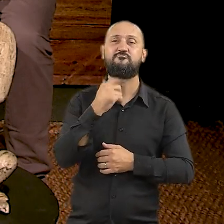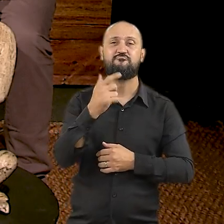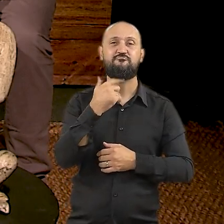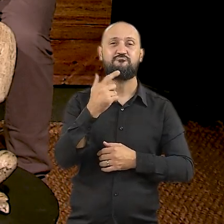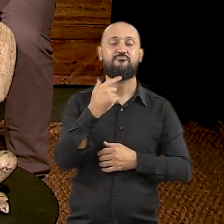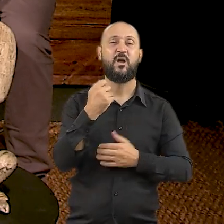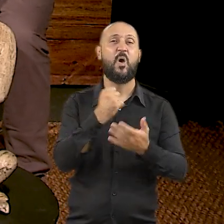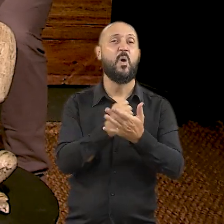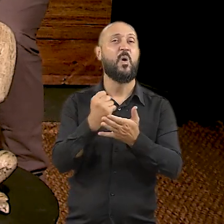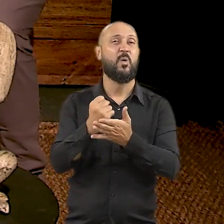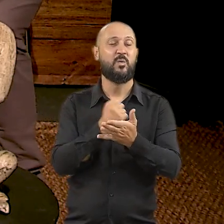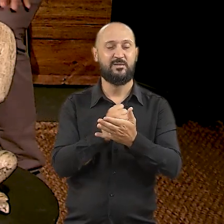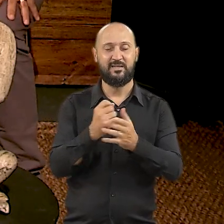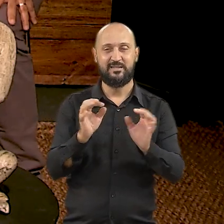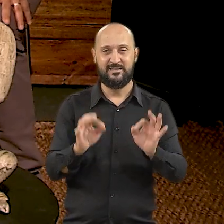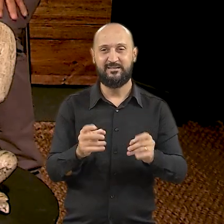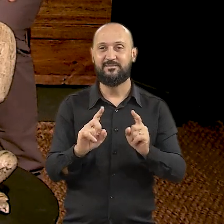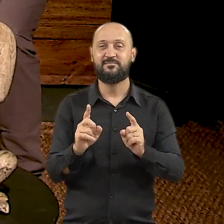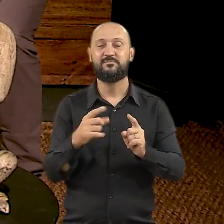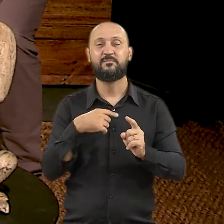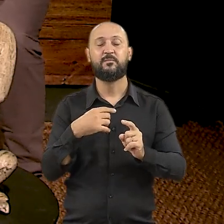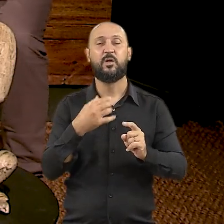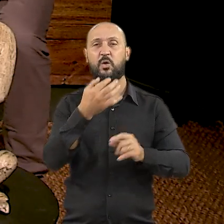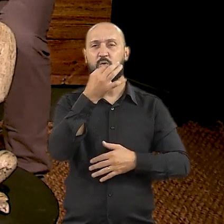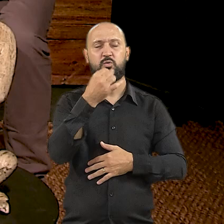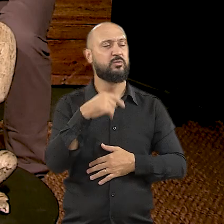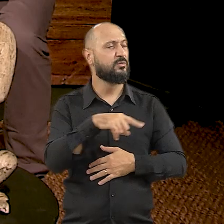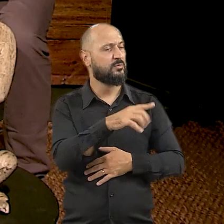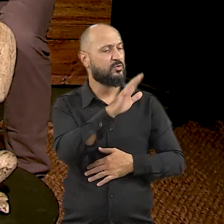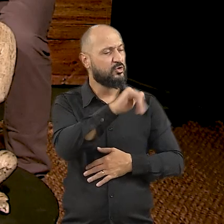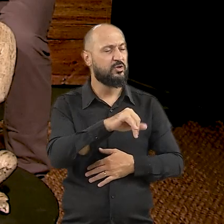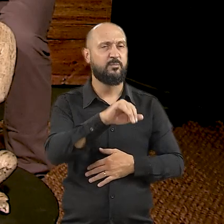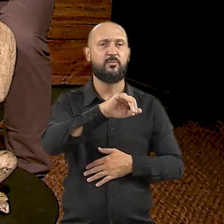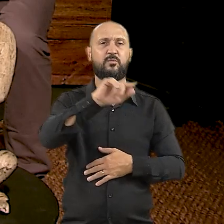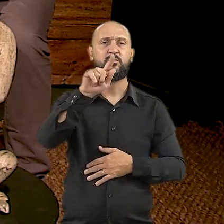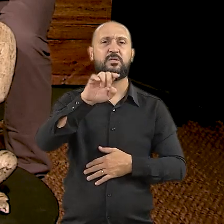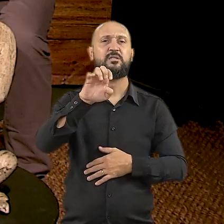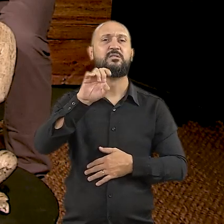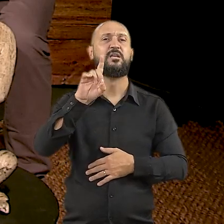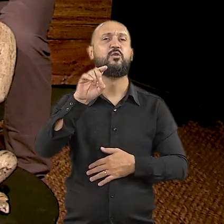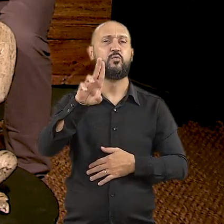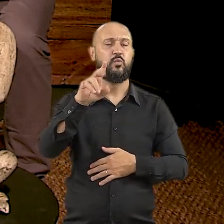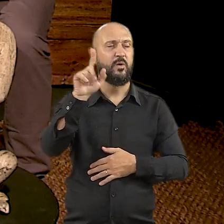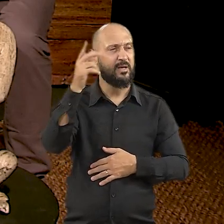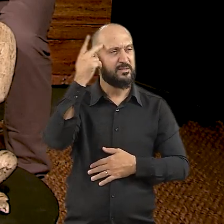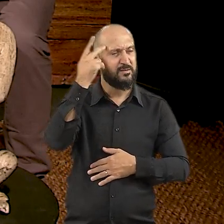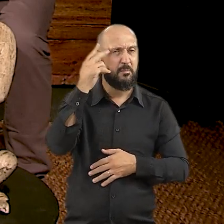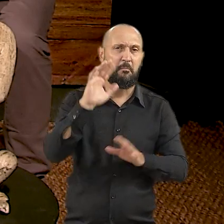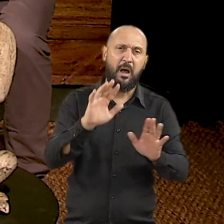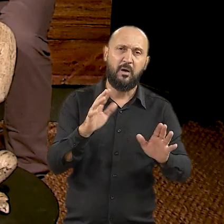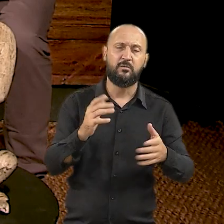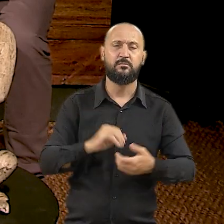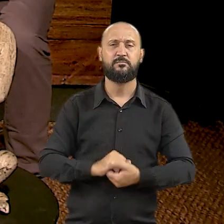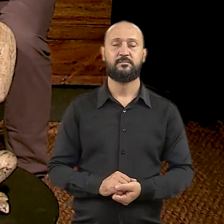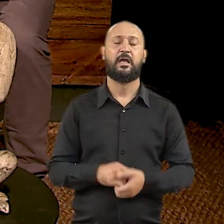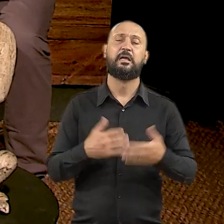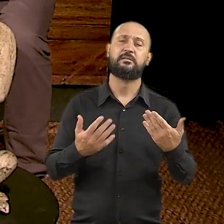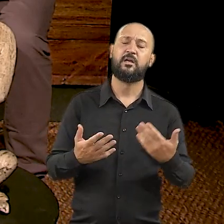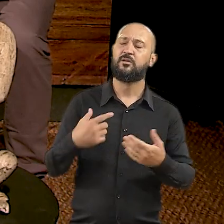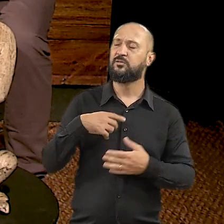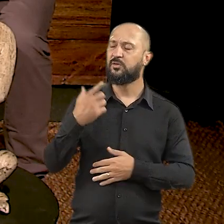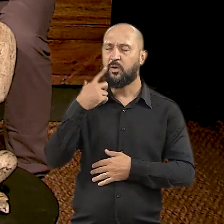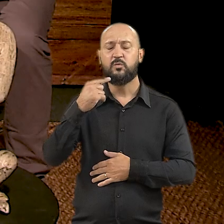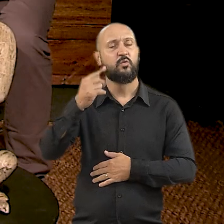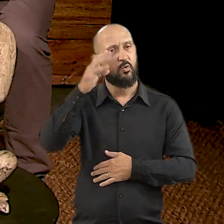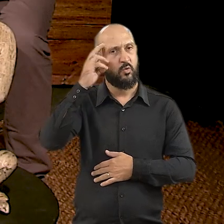aí não vai dar para contratar, não vai dar certo. Aí ela me indicou, ela falou, não, pega o Zé Du, então, porque o Zé Du é de São Paulo, E aí,